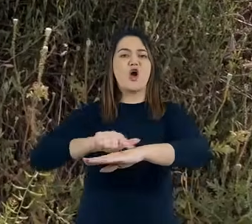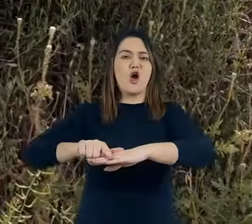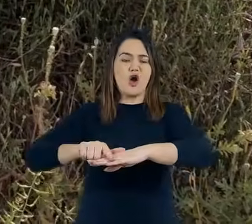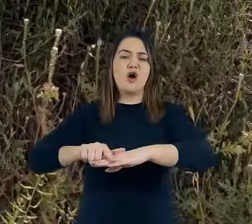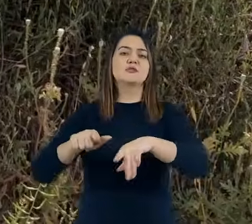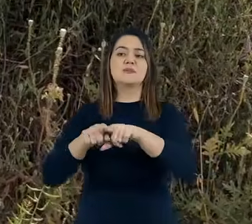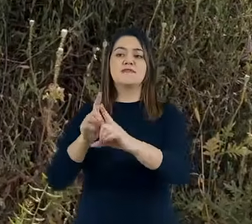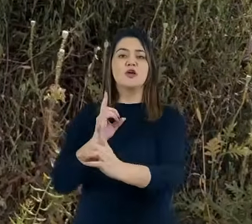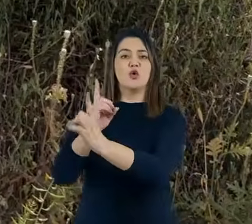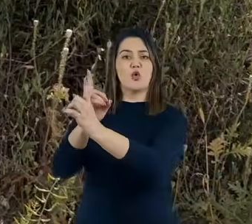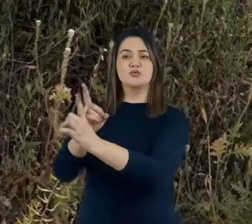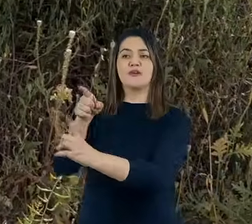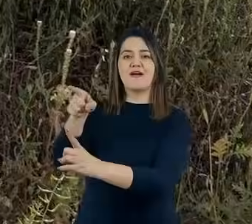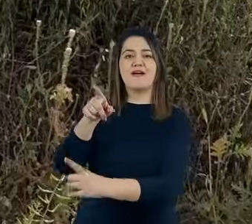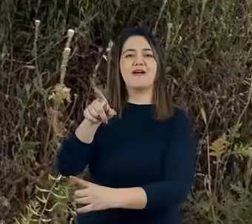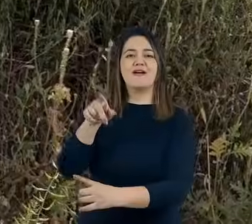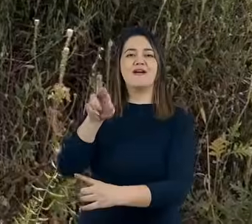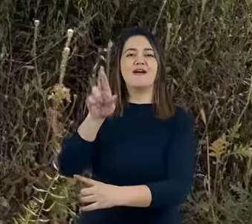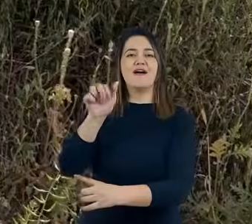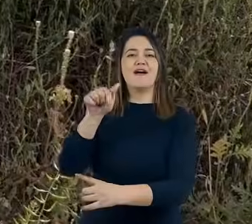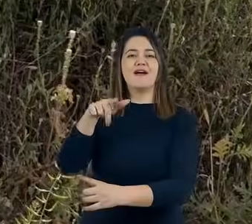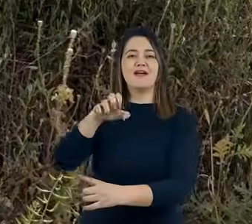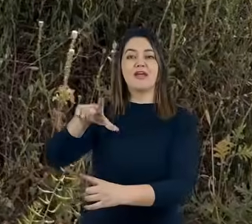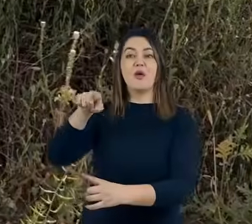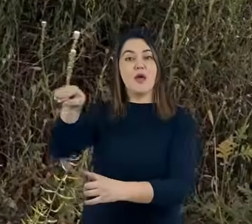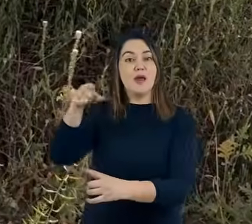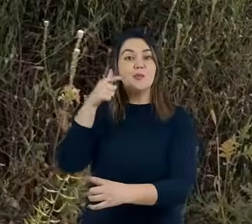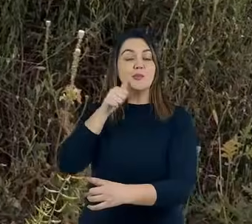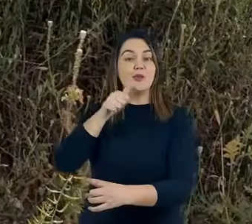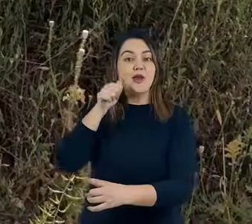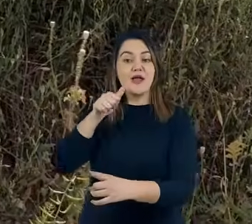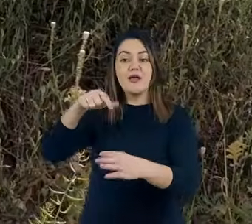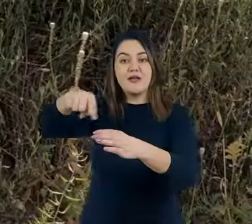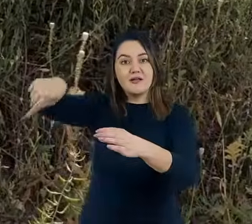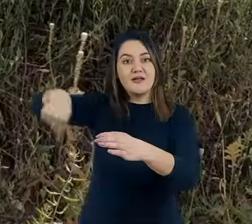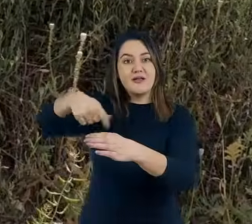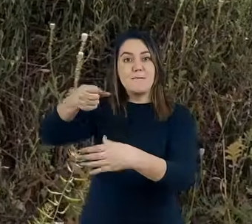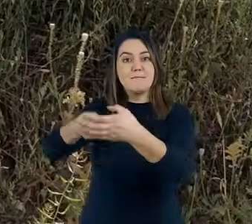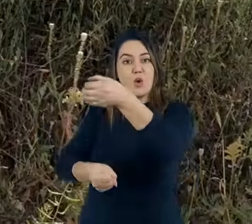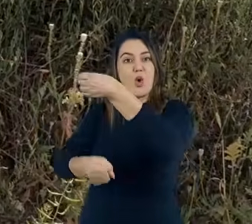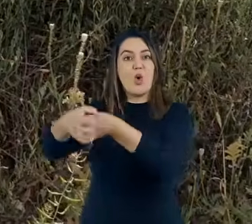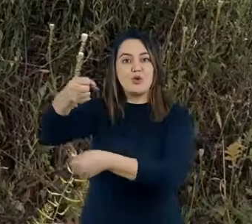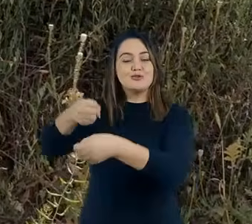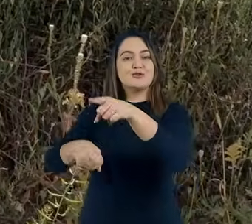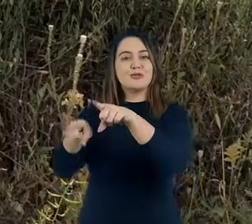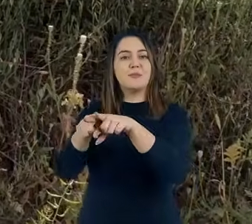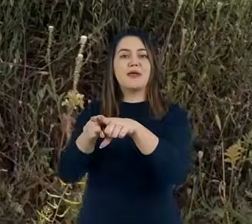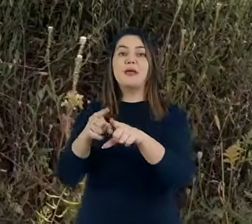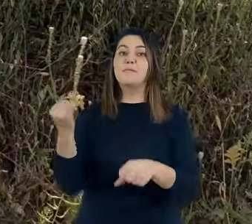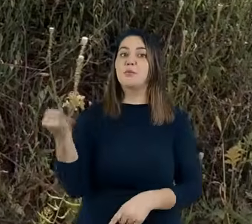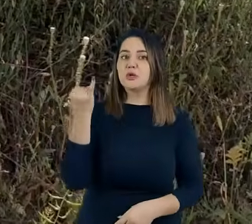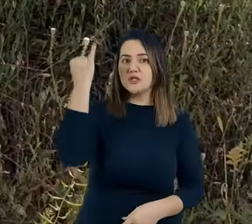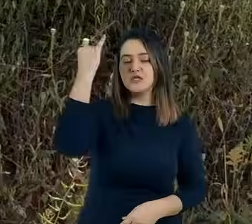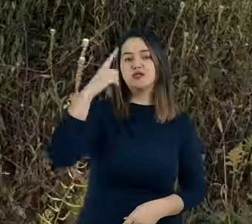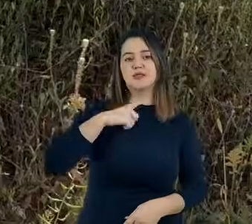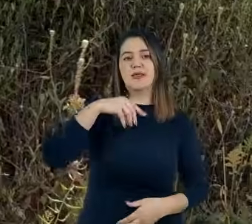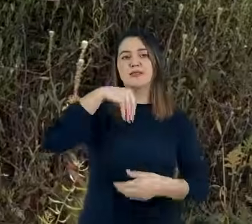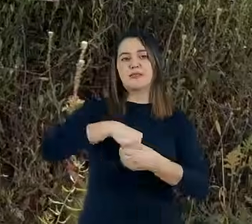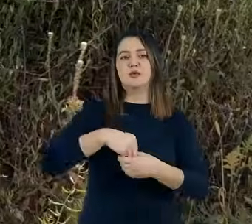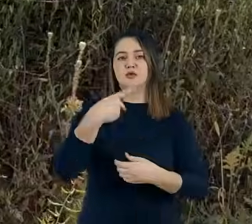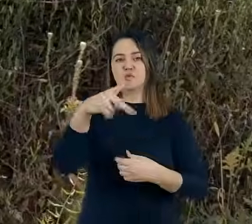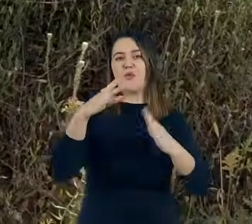encontrar com Raquel, ela também estava no poço. Então era muito importante no período patriarcal você ter um poço em sua